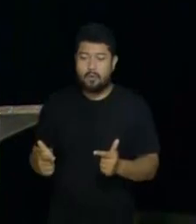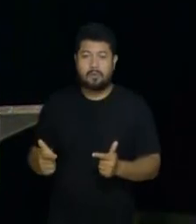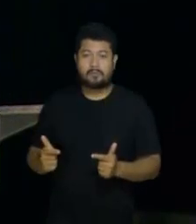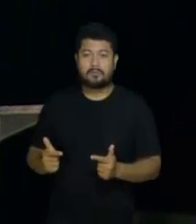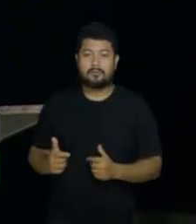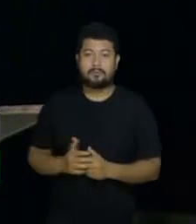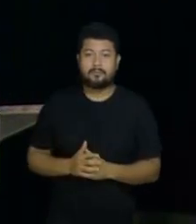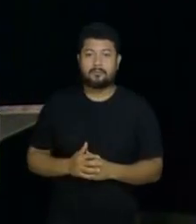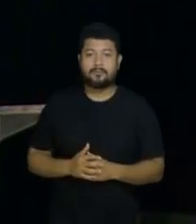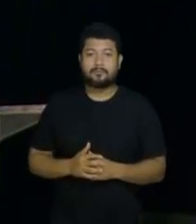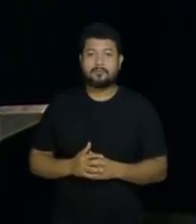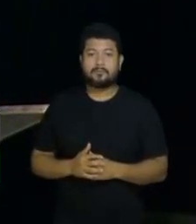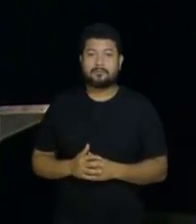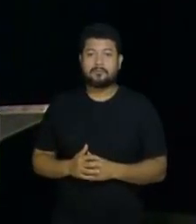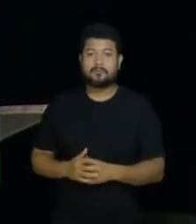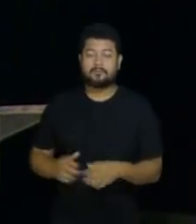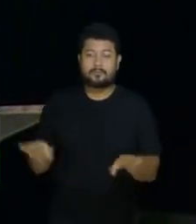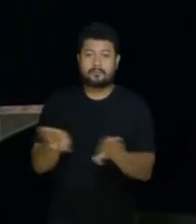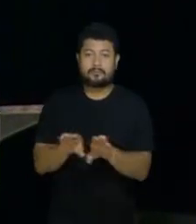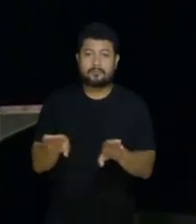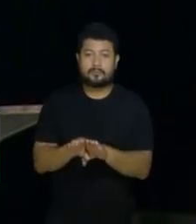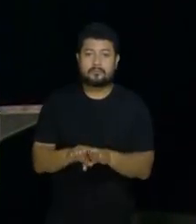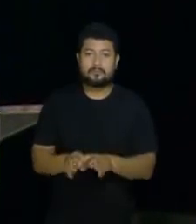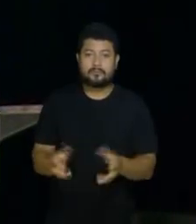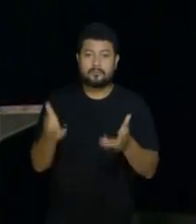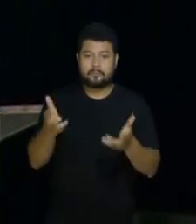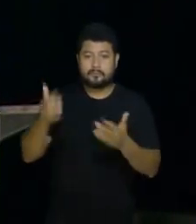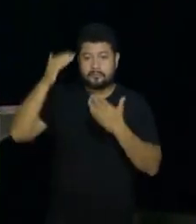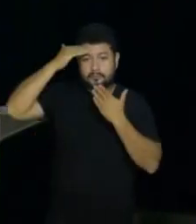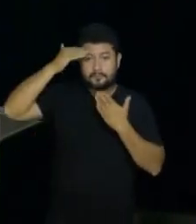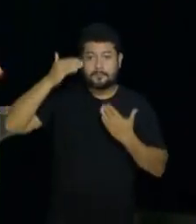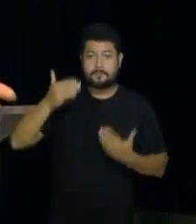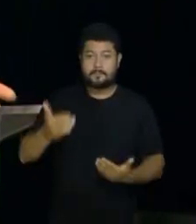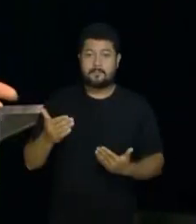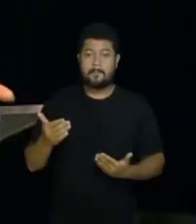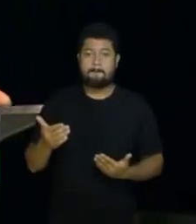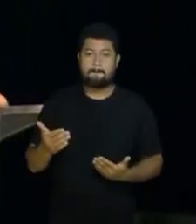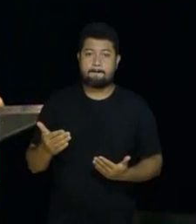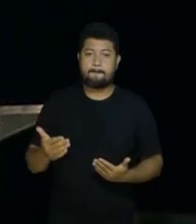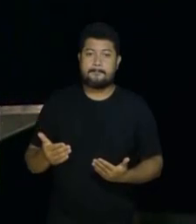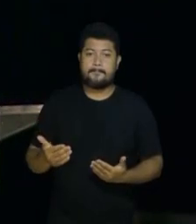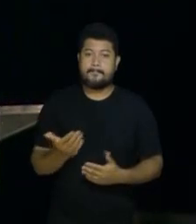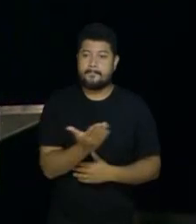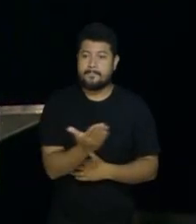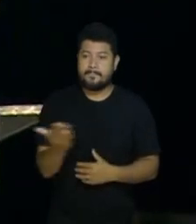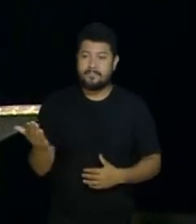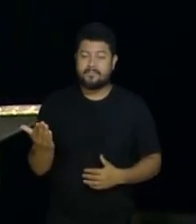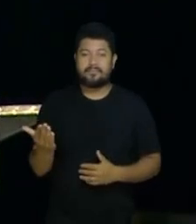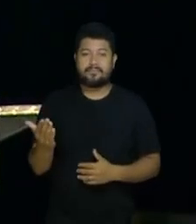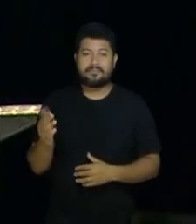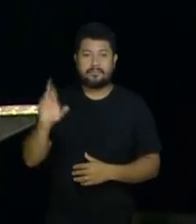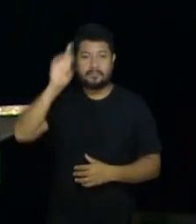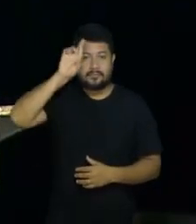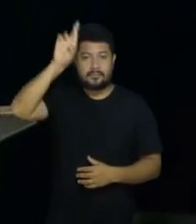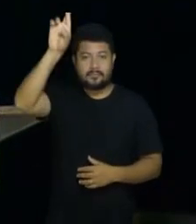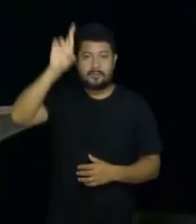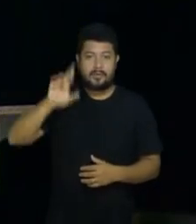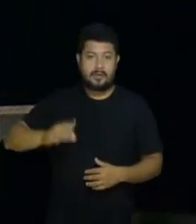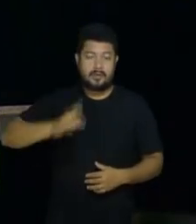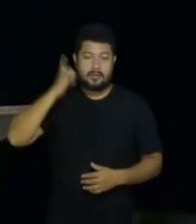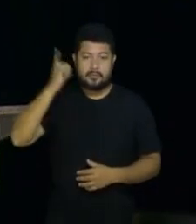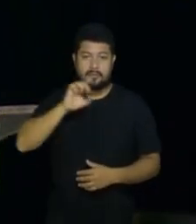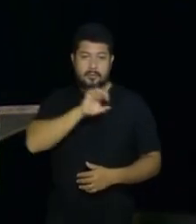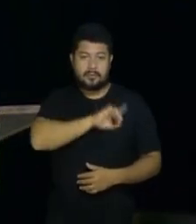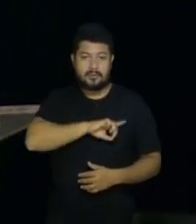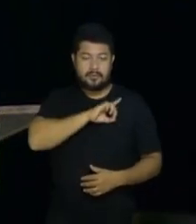presidente, eu também quero aqui agradecer aos nossos anfitriões, ao deputado delegado